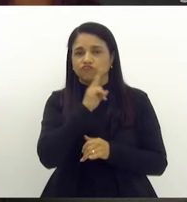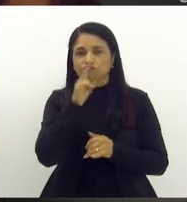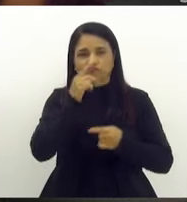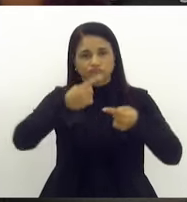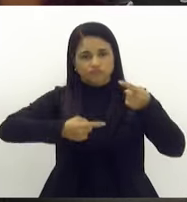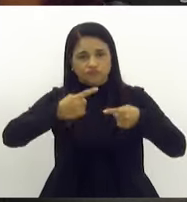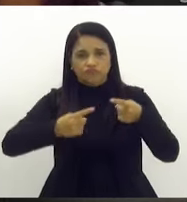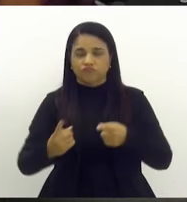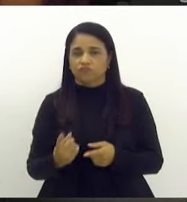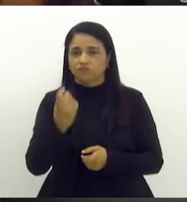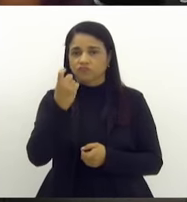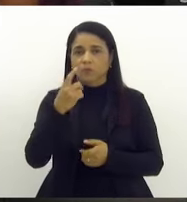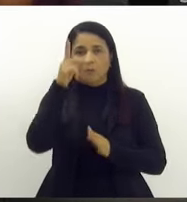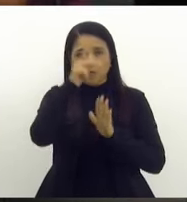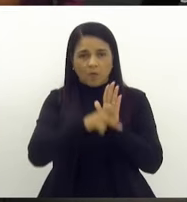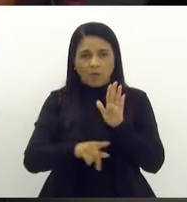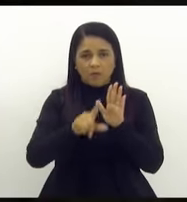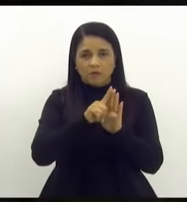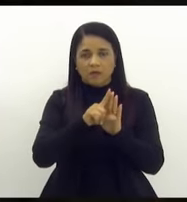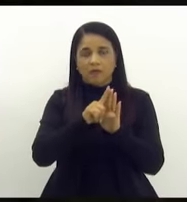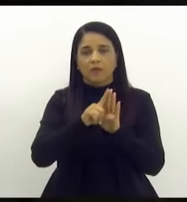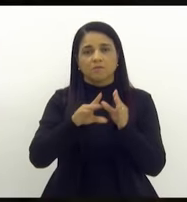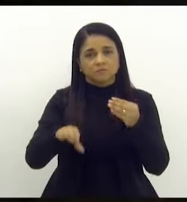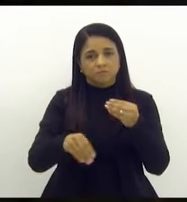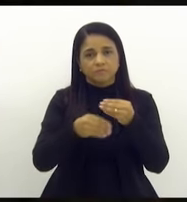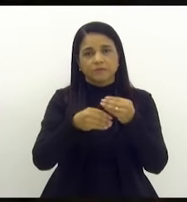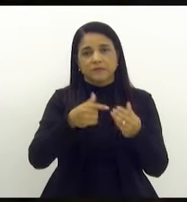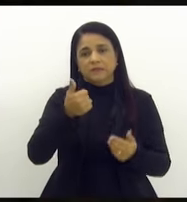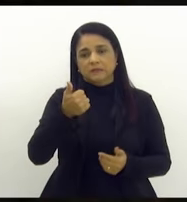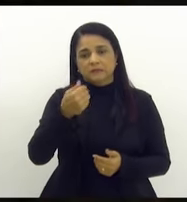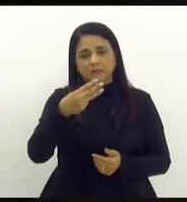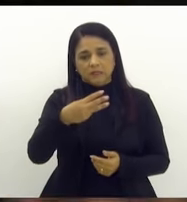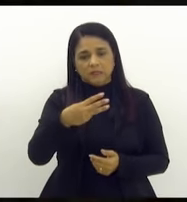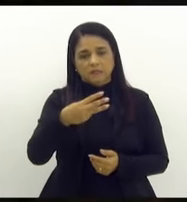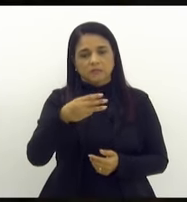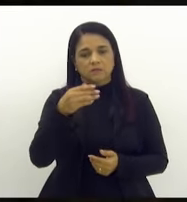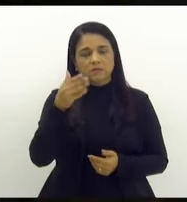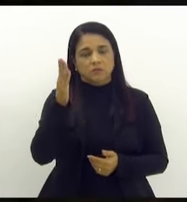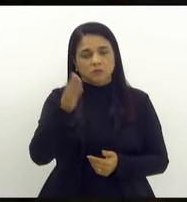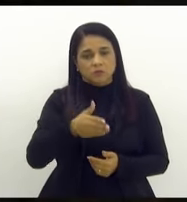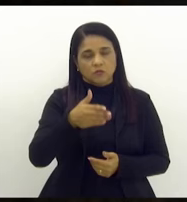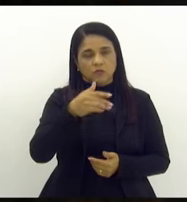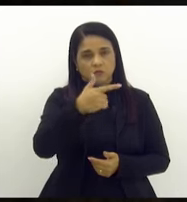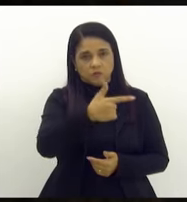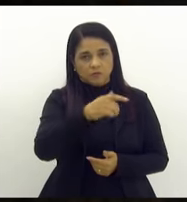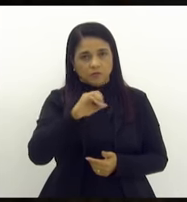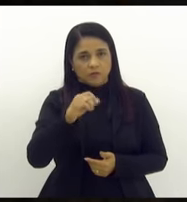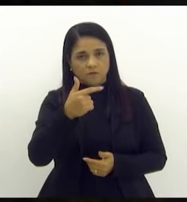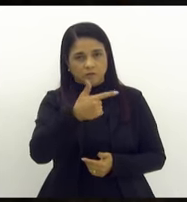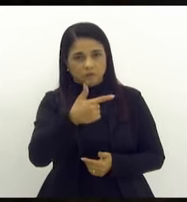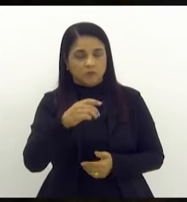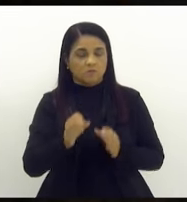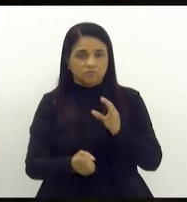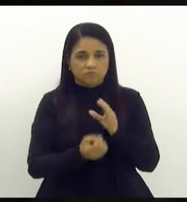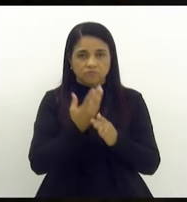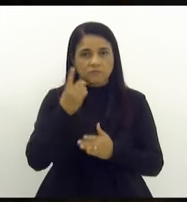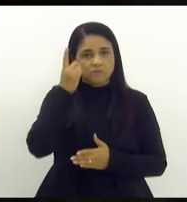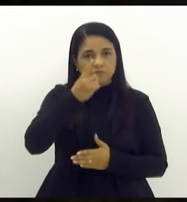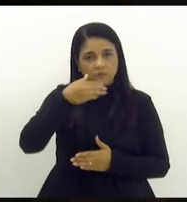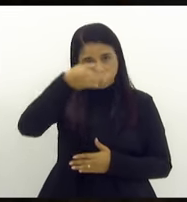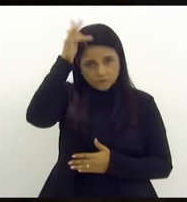em discussão única projeto de lei complementar número 13223 de autoria do deputado Fred